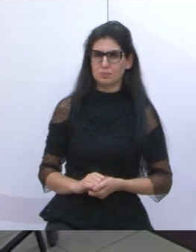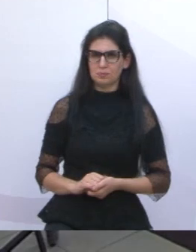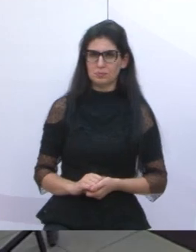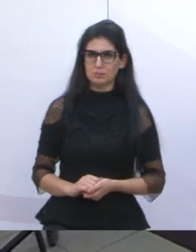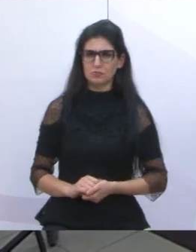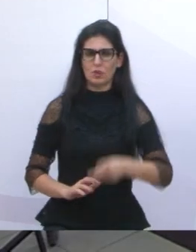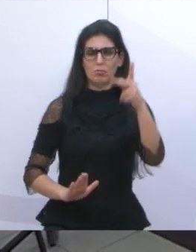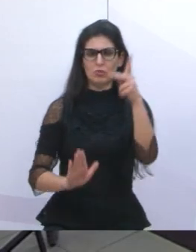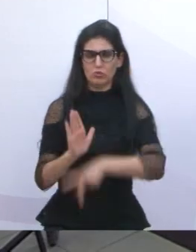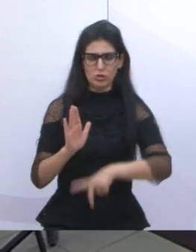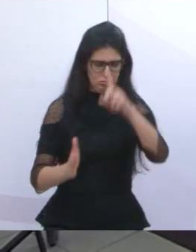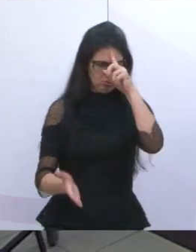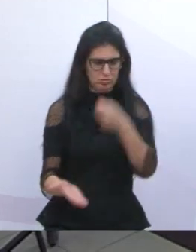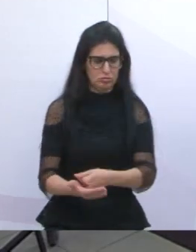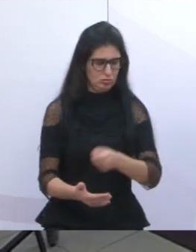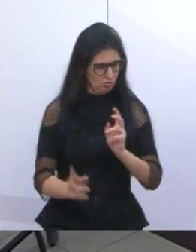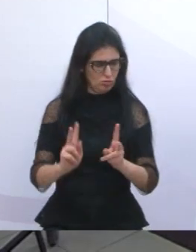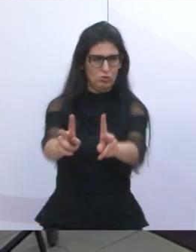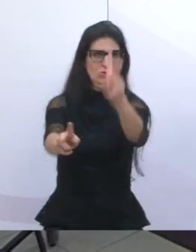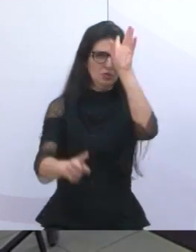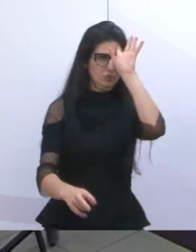O projeto continua em discussão.